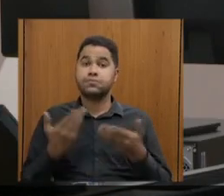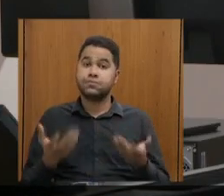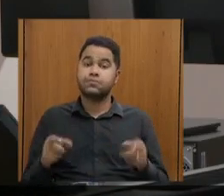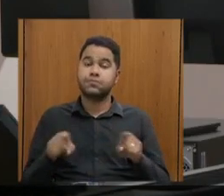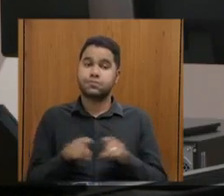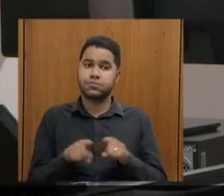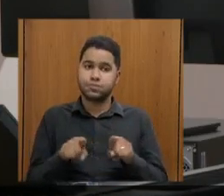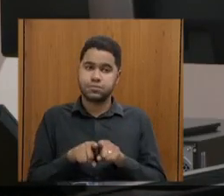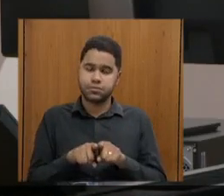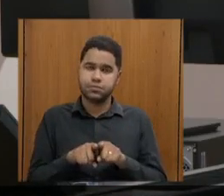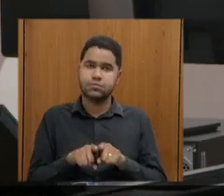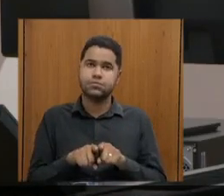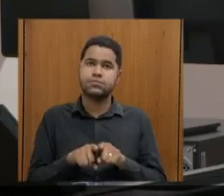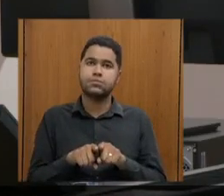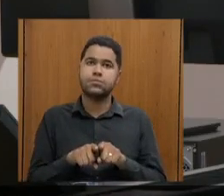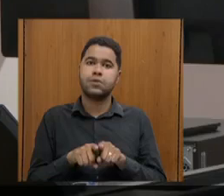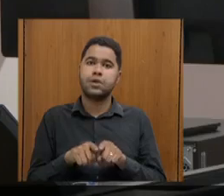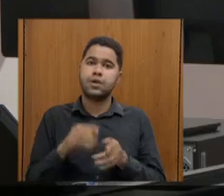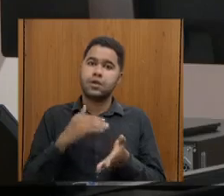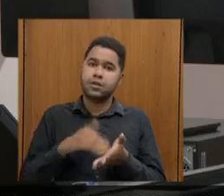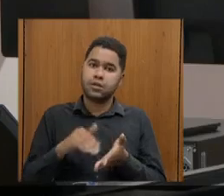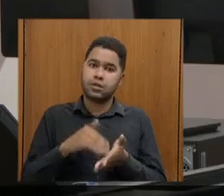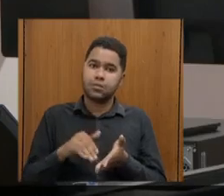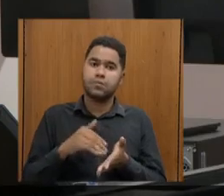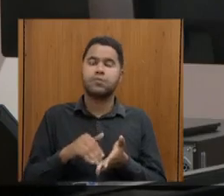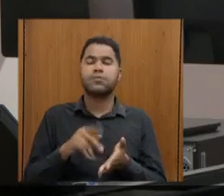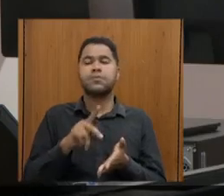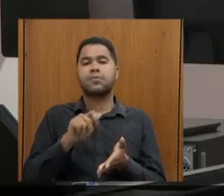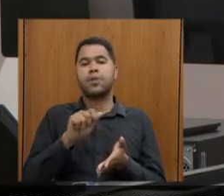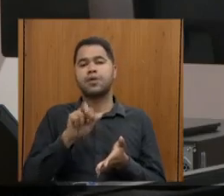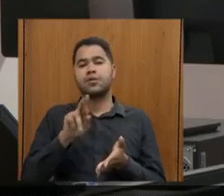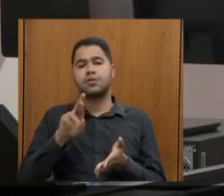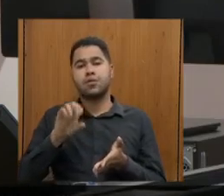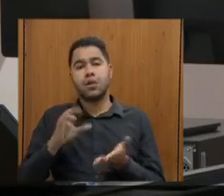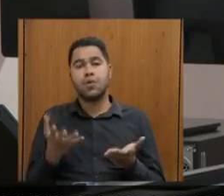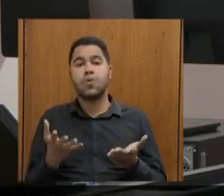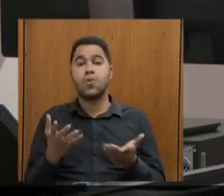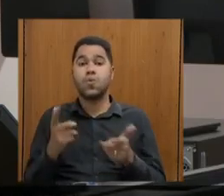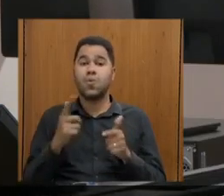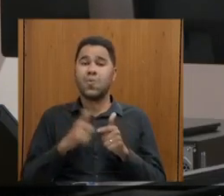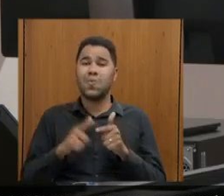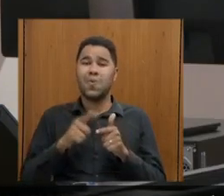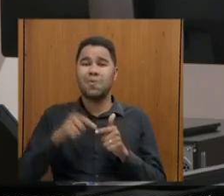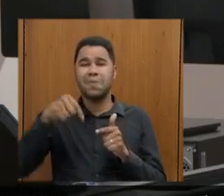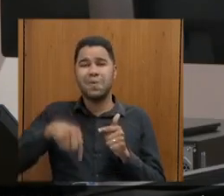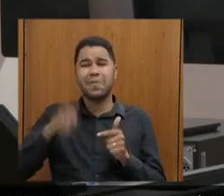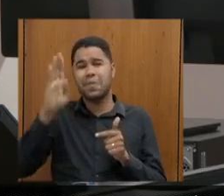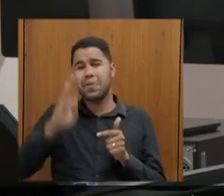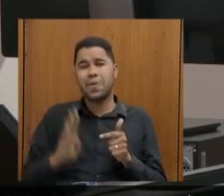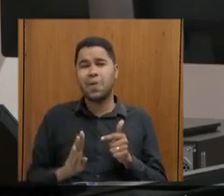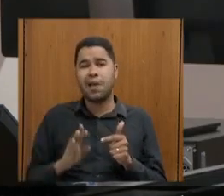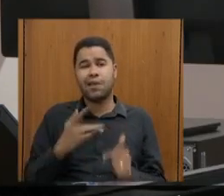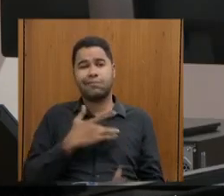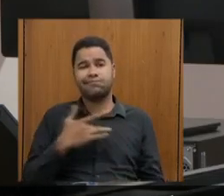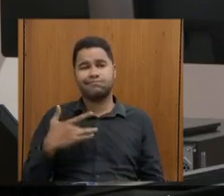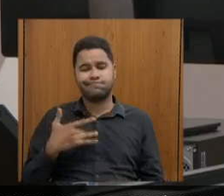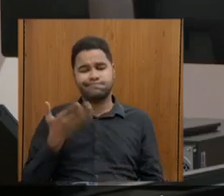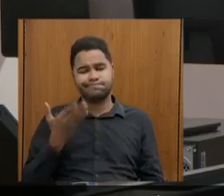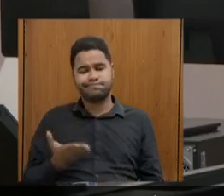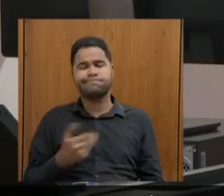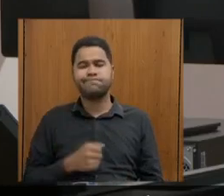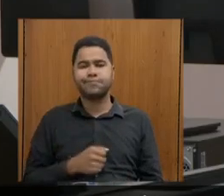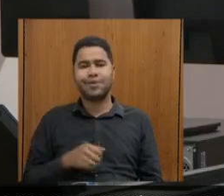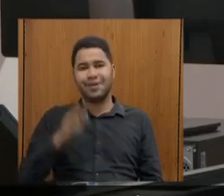final caro secretário passado o grande problema dos brasileiros está sendo saúde